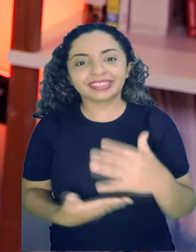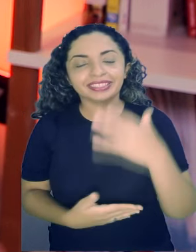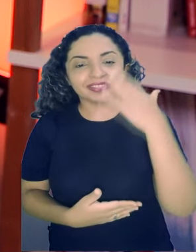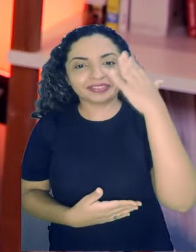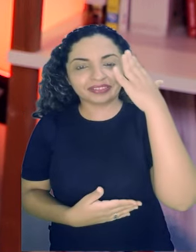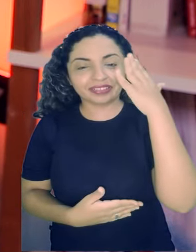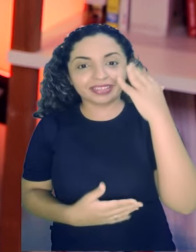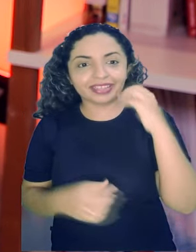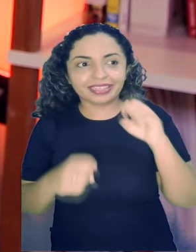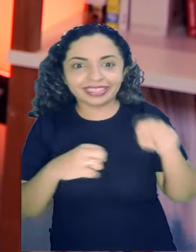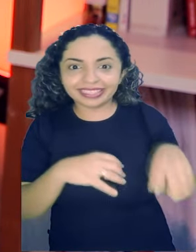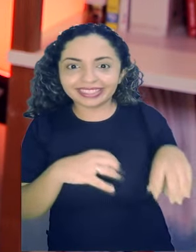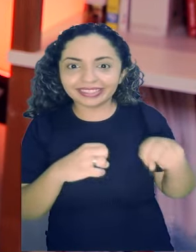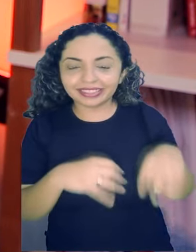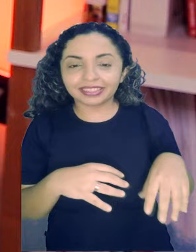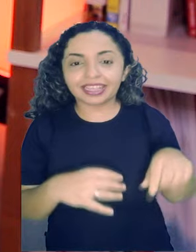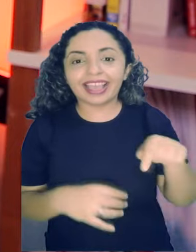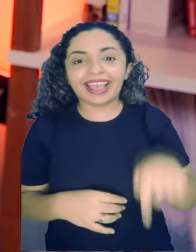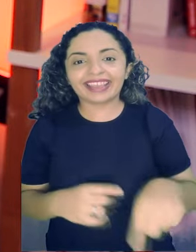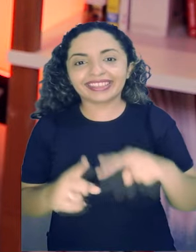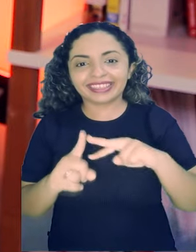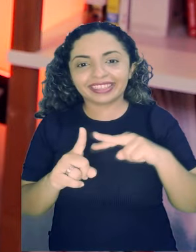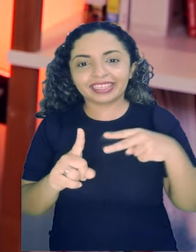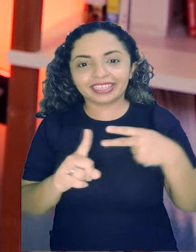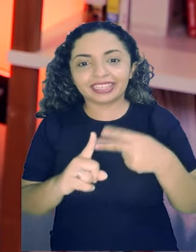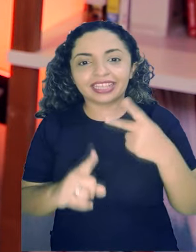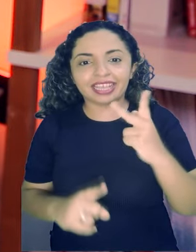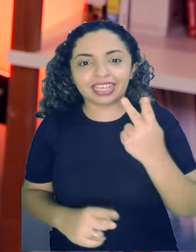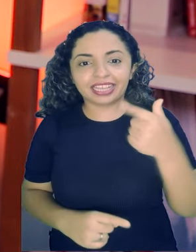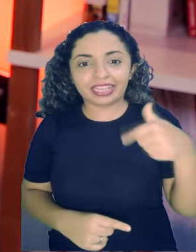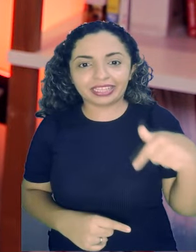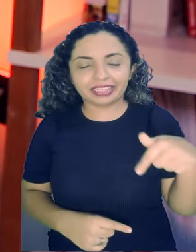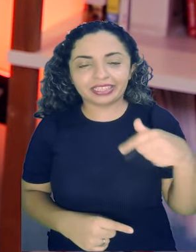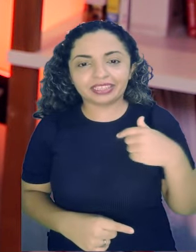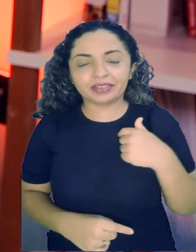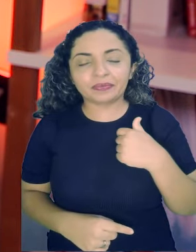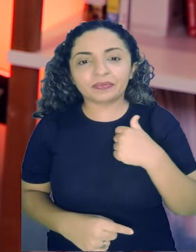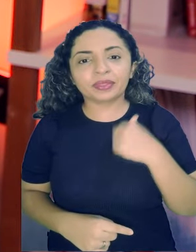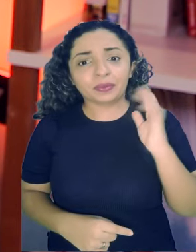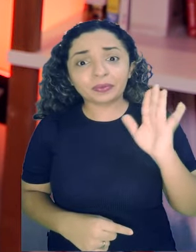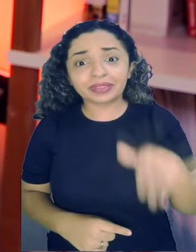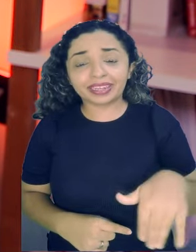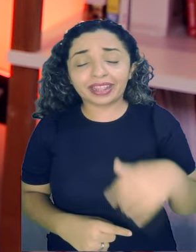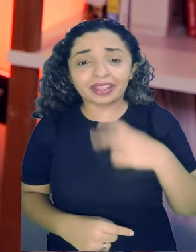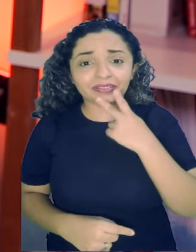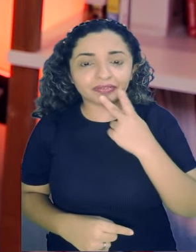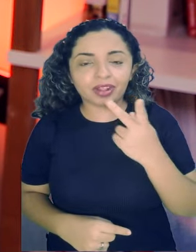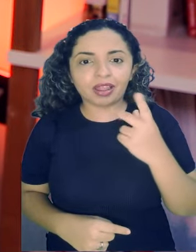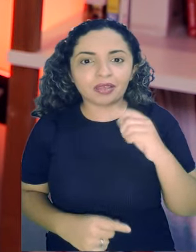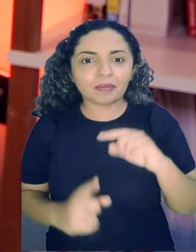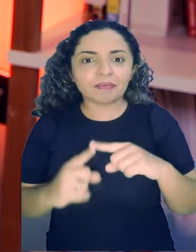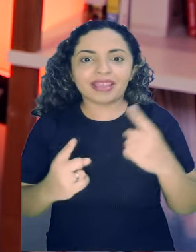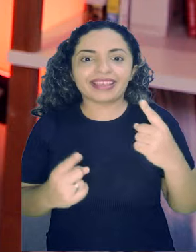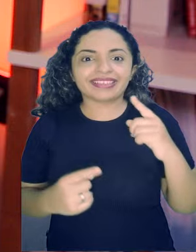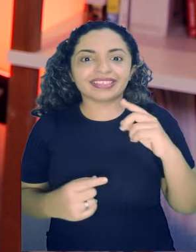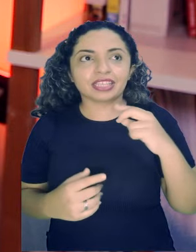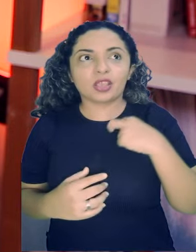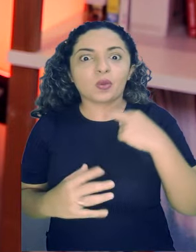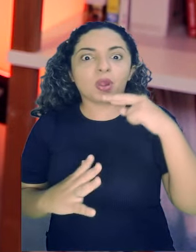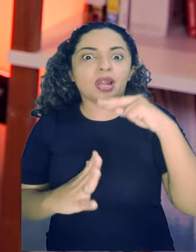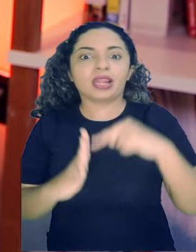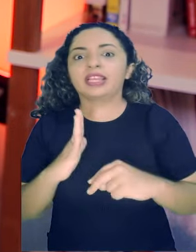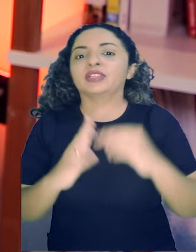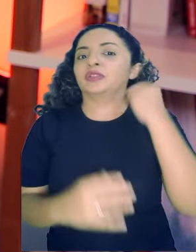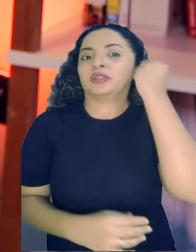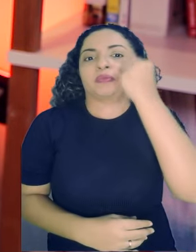grandes clássicos, né? Aqui no canal, apesar de eu trazer história em quadrinhos, eu não me considero um leitor experiente